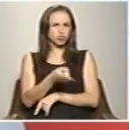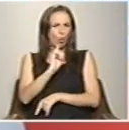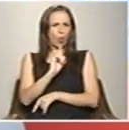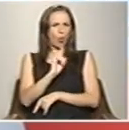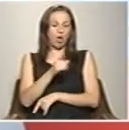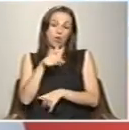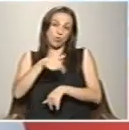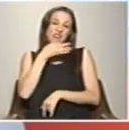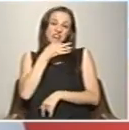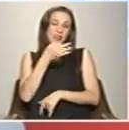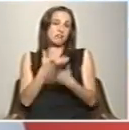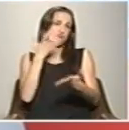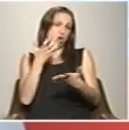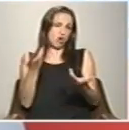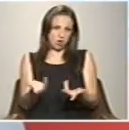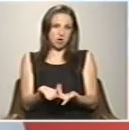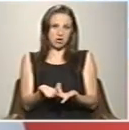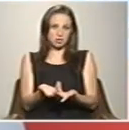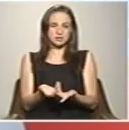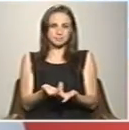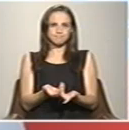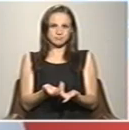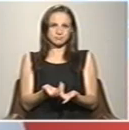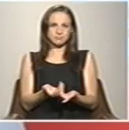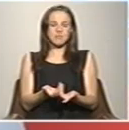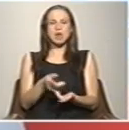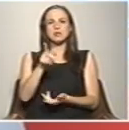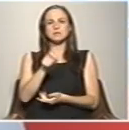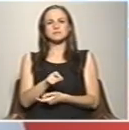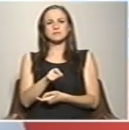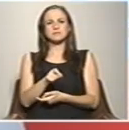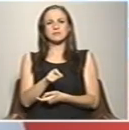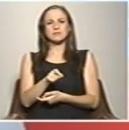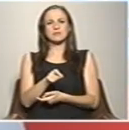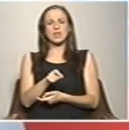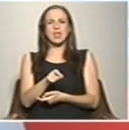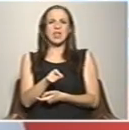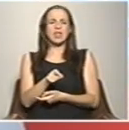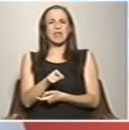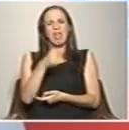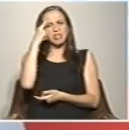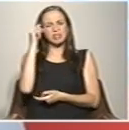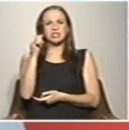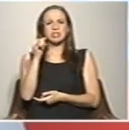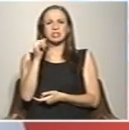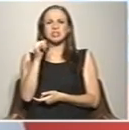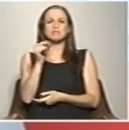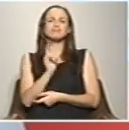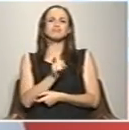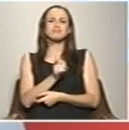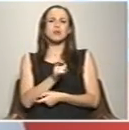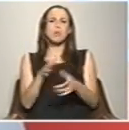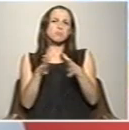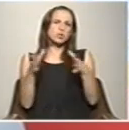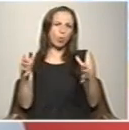fala-se mais dele, provavelmente. Também não nos pode dar a ideia de que aumentou em relação, sim,